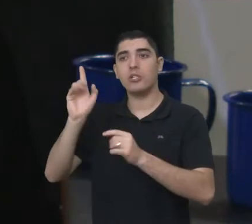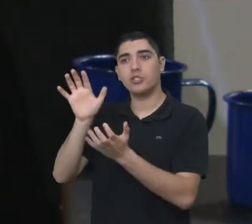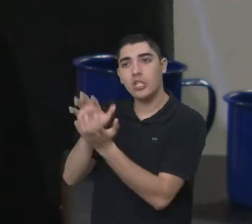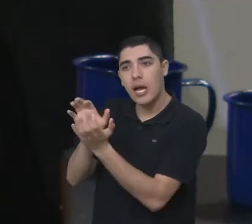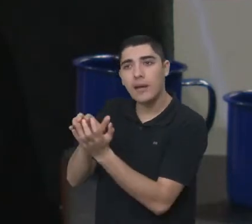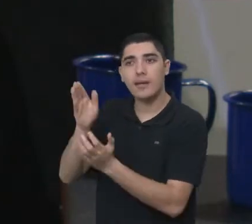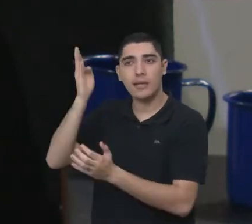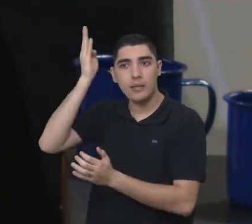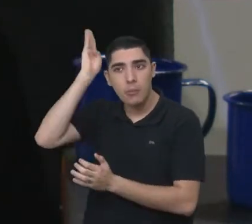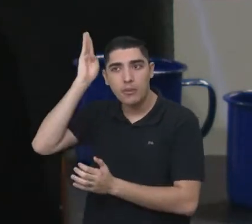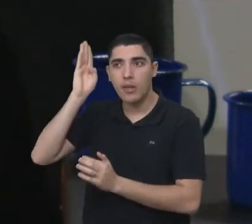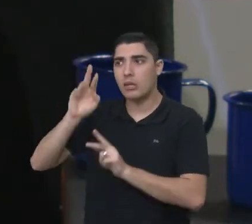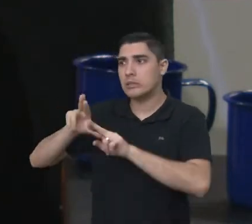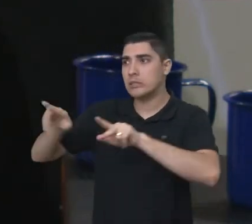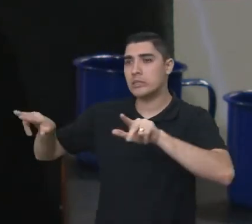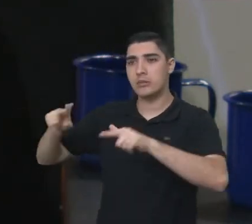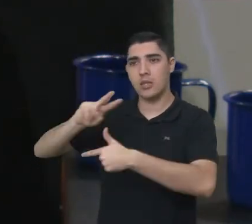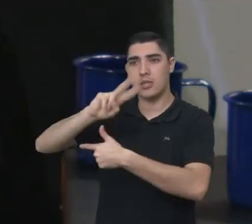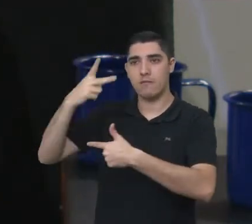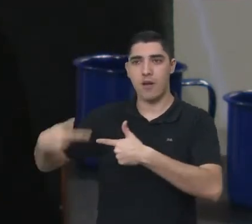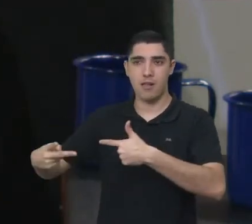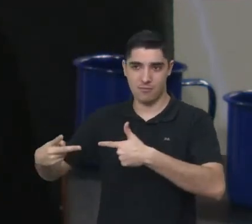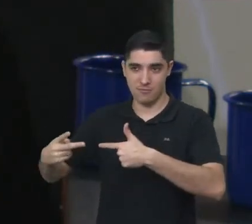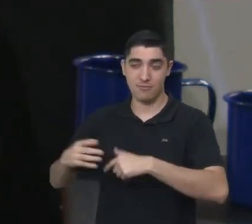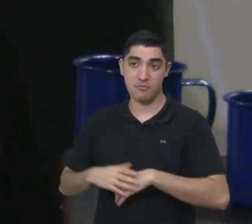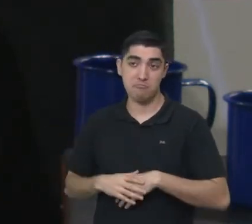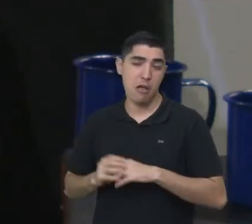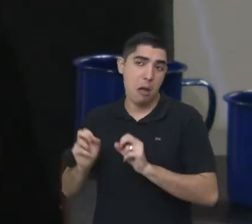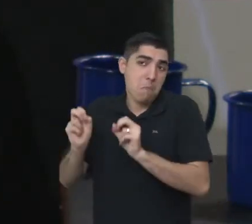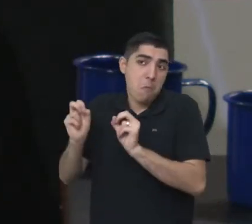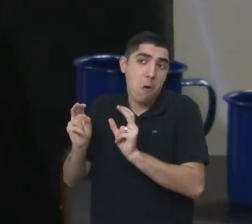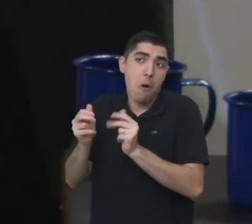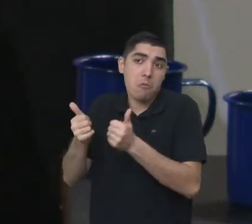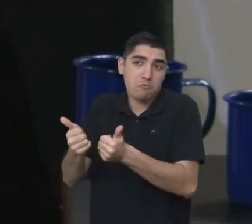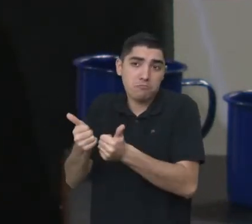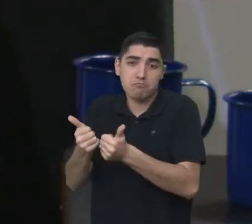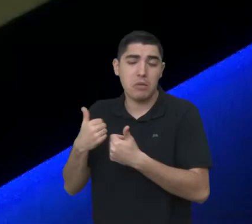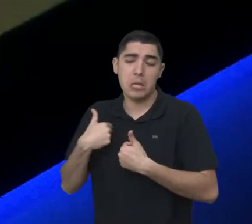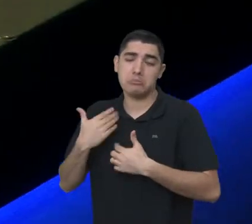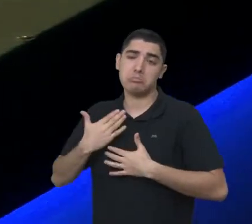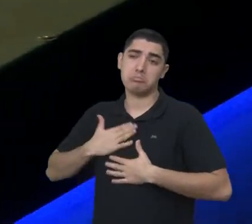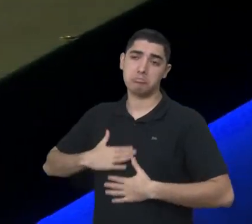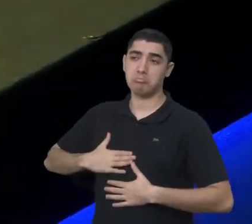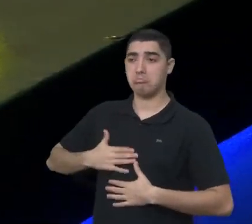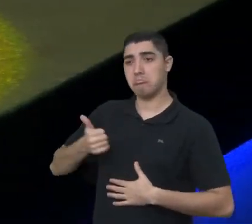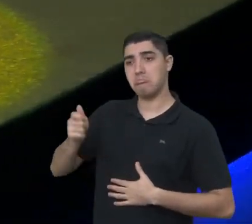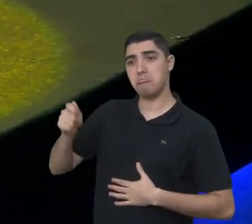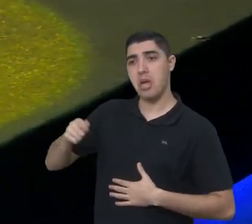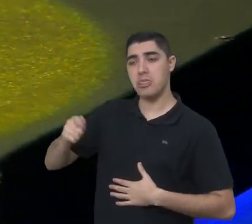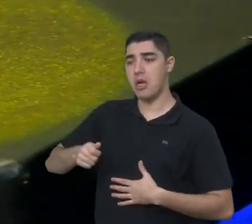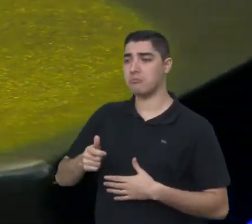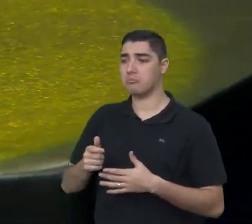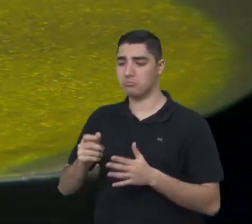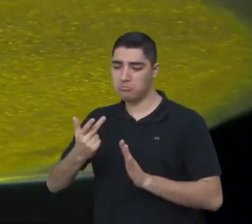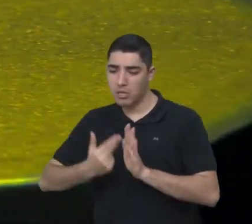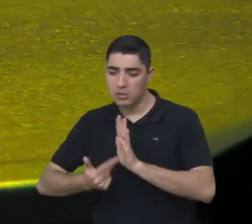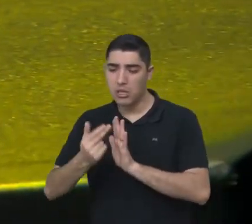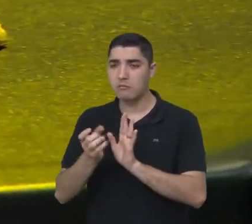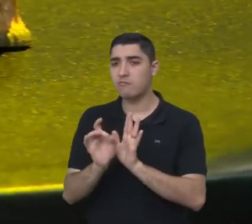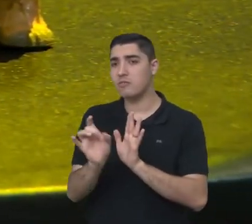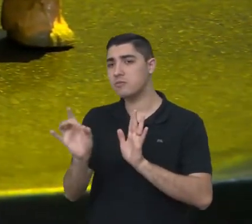Jacareí, Taubaté. E até tudo bem, estava tranquilo, assim, conseguia dar conta.